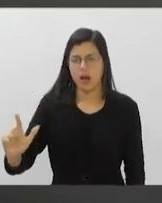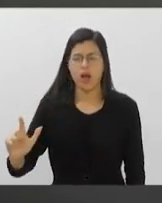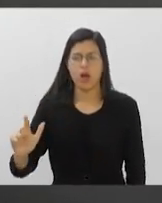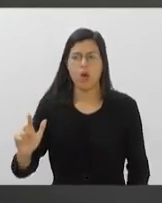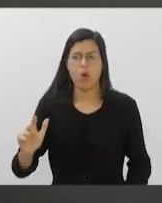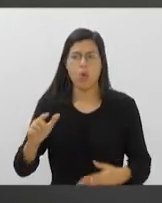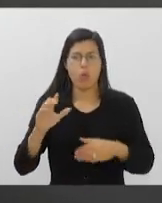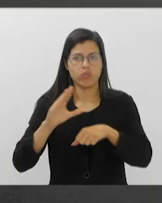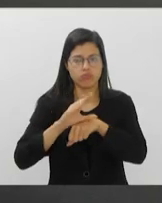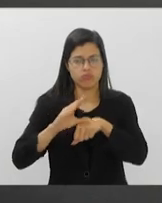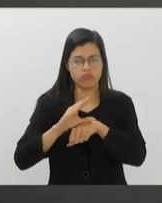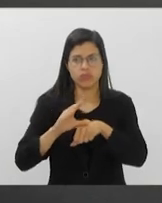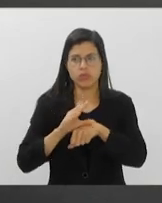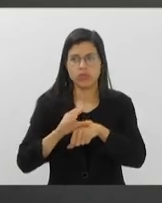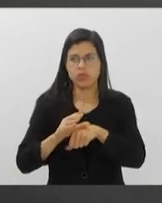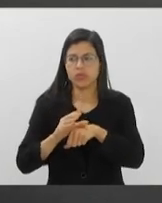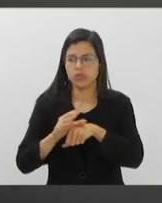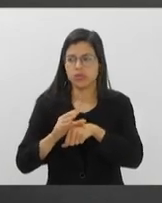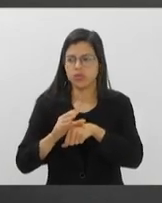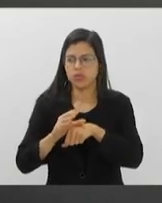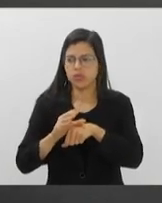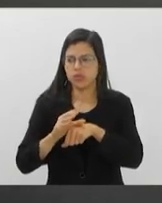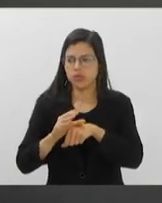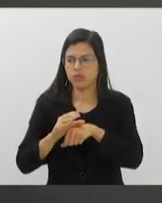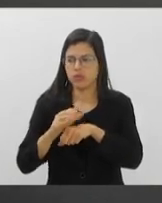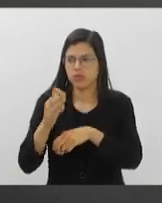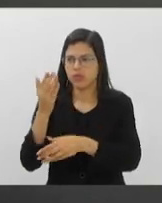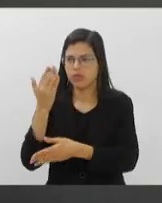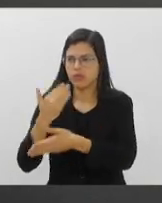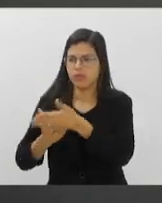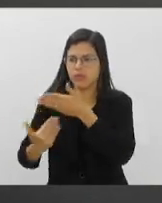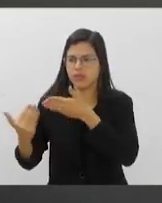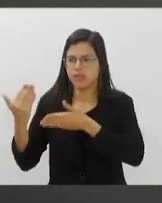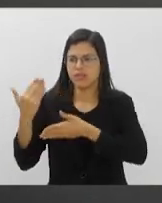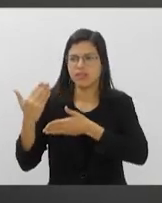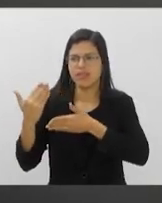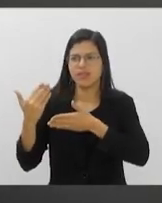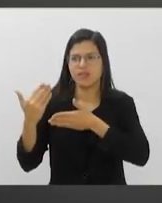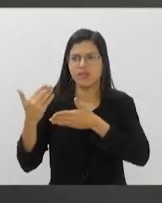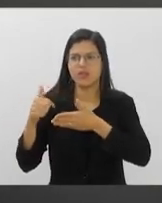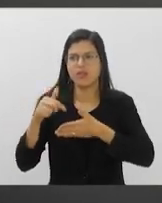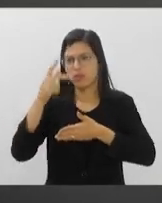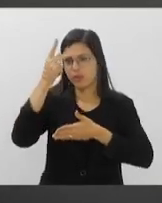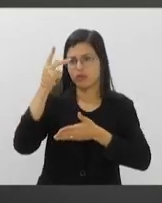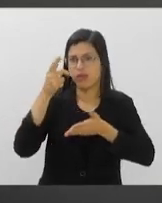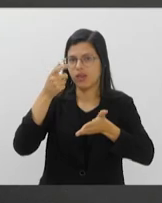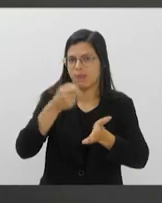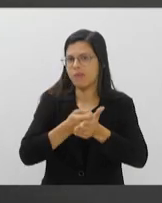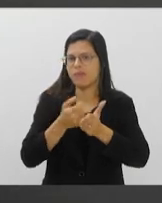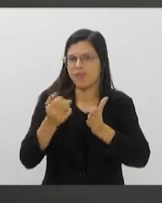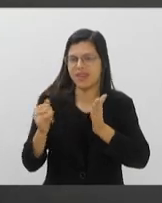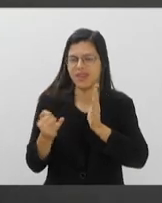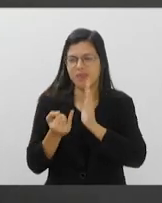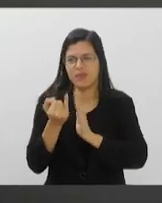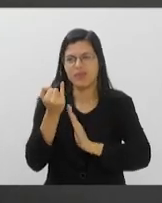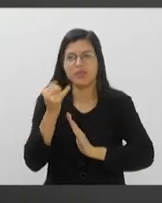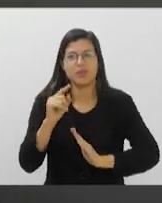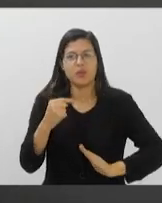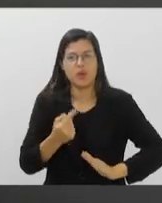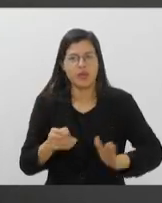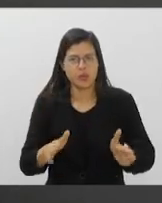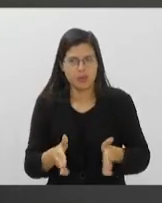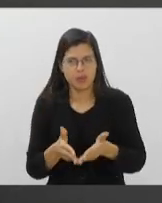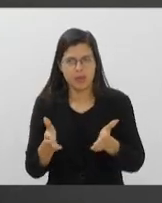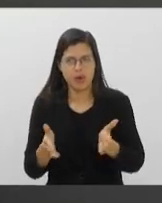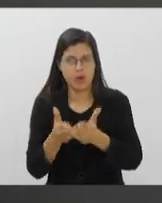hoje não consegue nem implementar né a taxação das grandes fortunas e quem paga impostos somos nós né pobres e classe